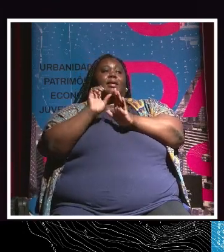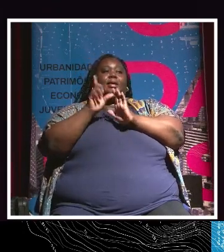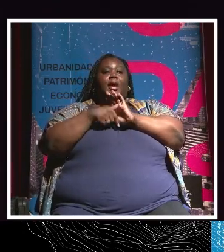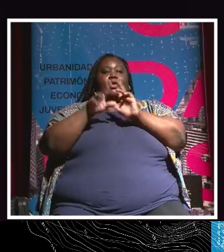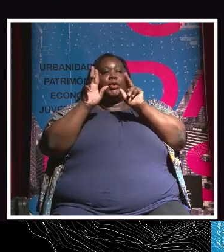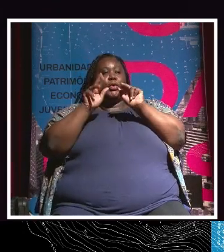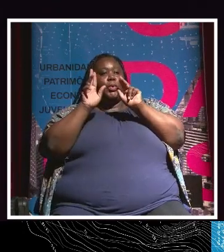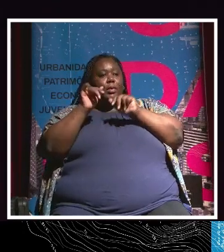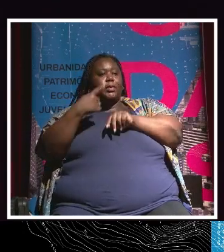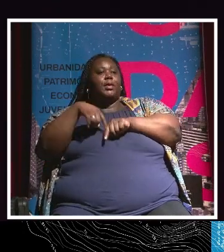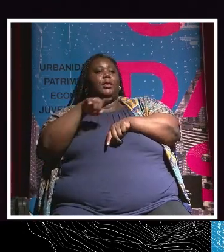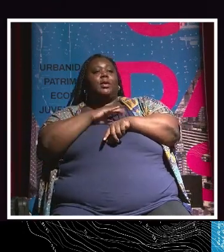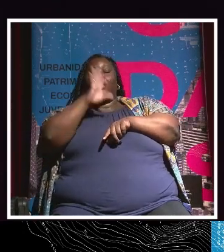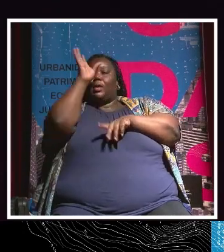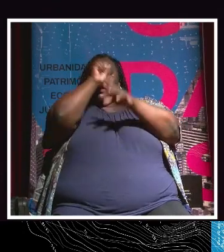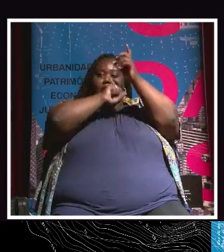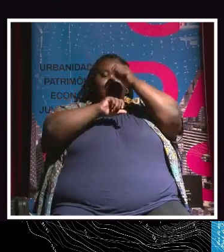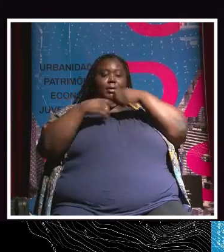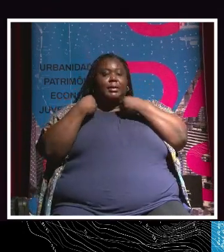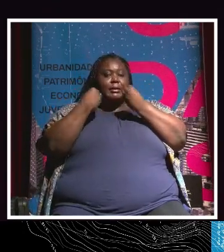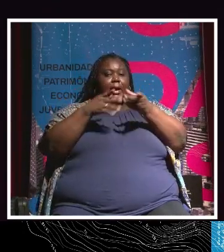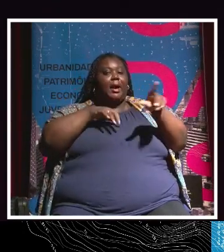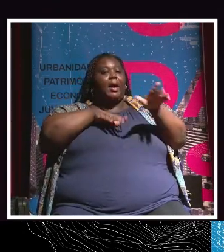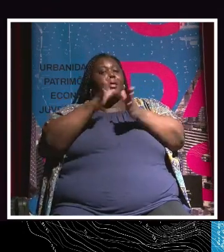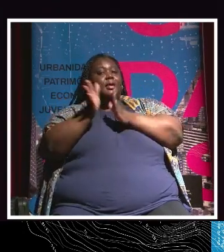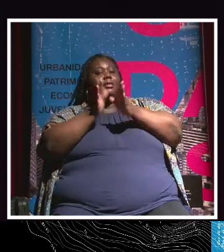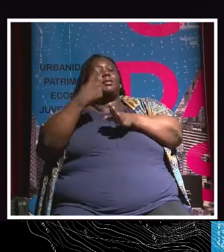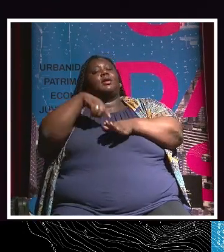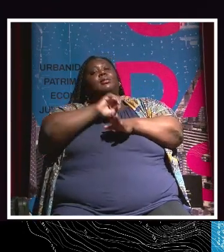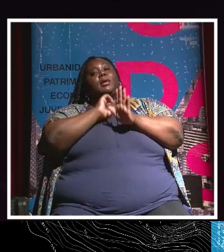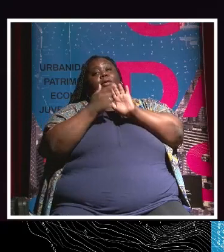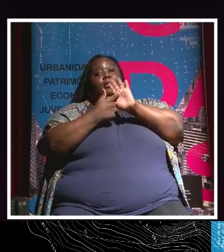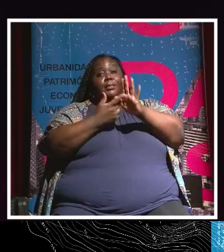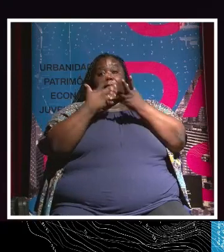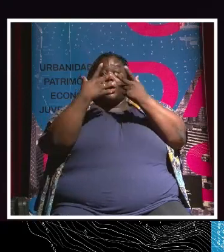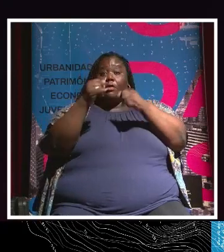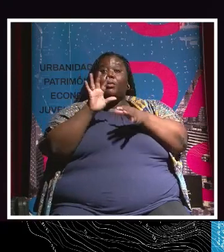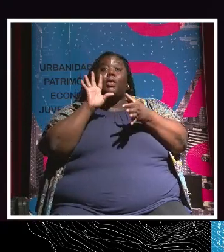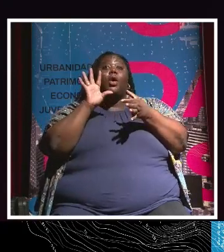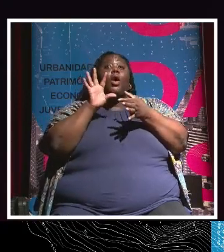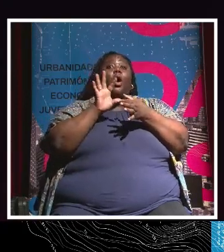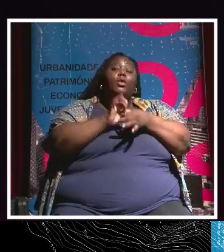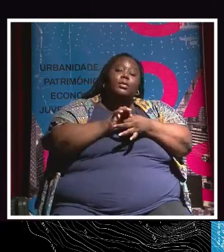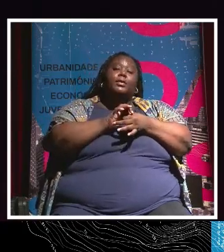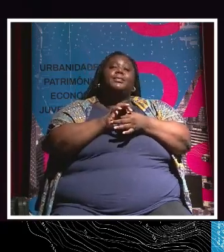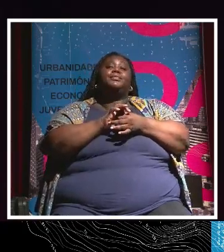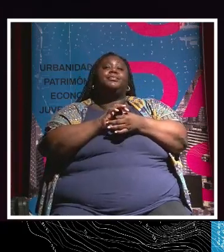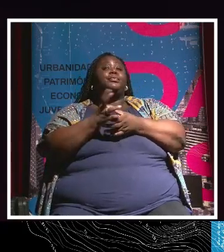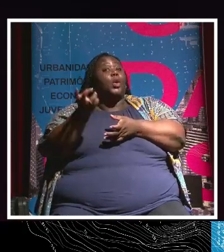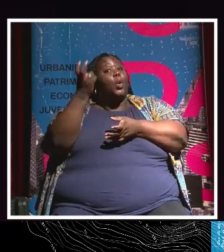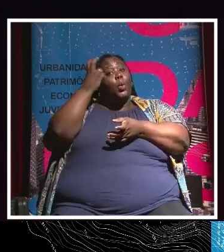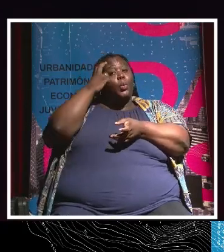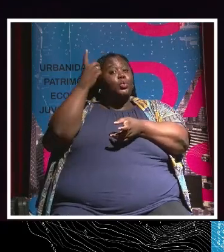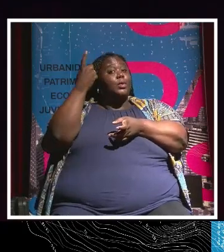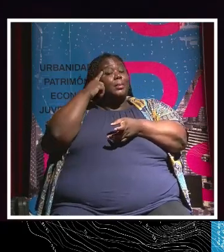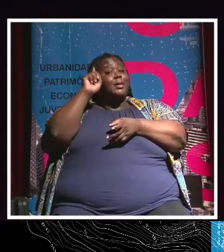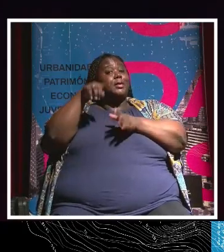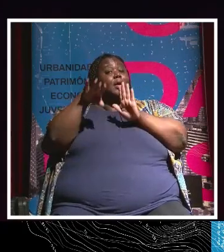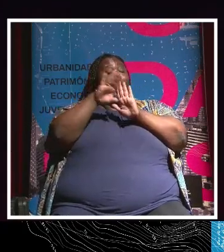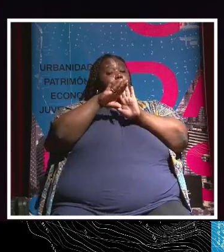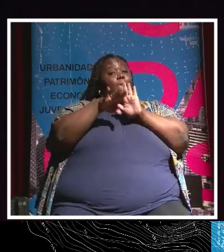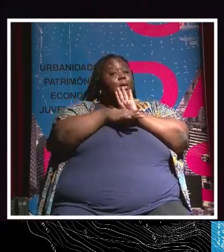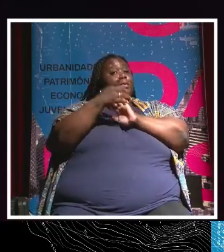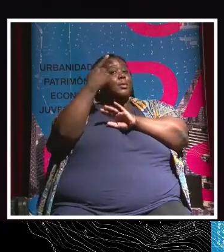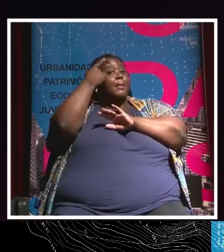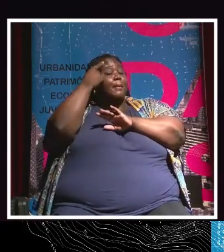a gente trazer toda a acessibilidade para as nossas apresentações. Vamos contextualizar. O Cultura e Pensamento é um programa idealizado